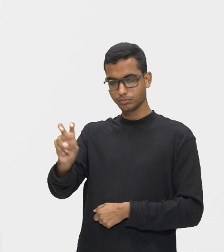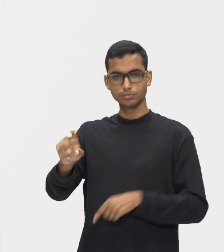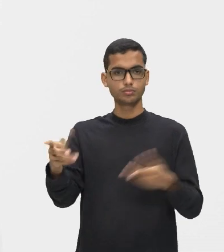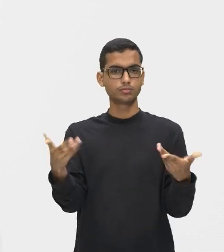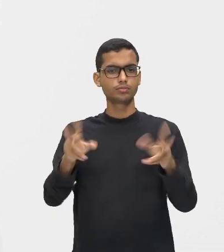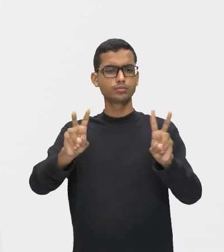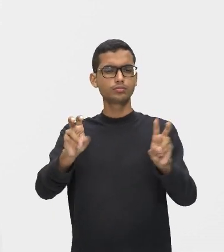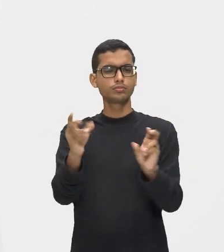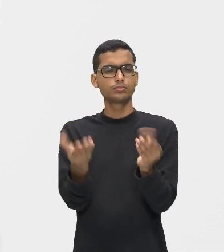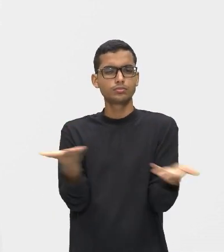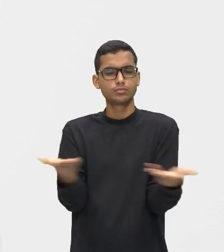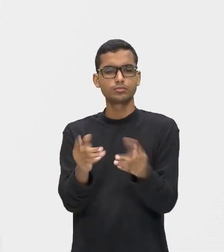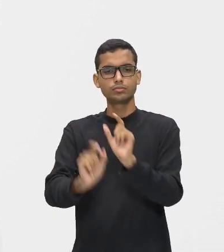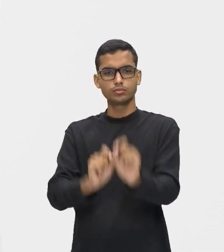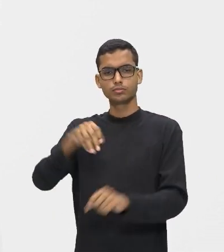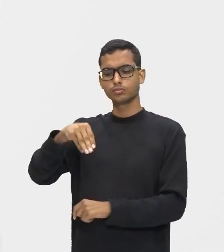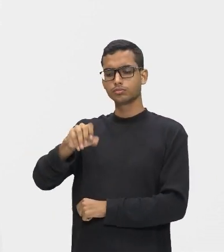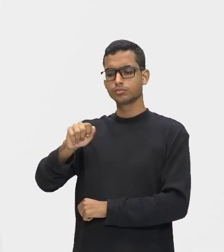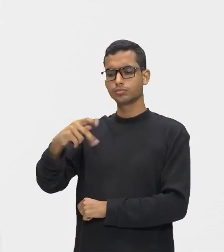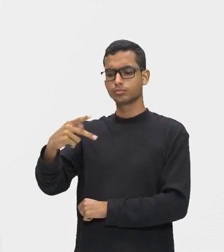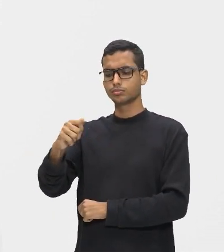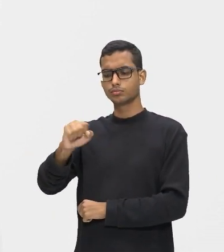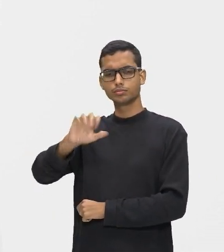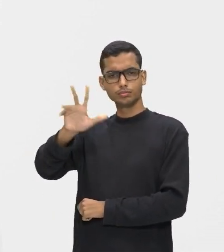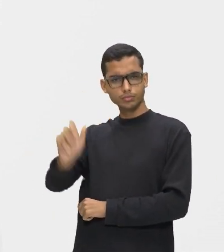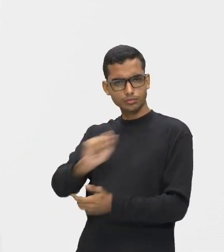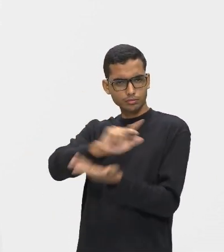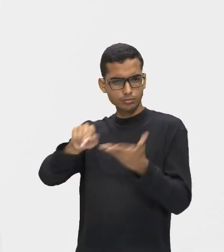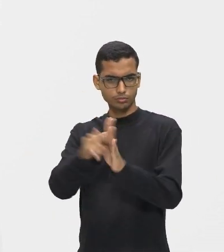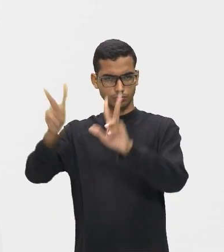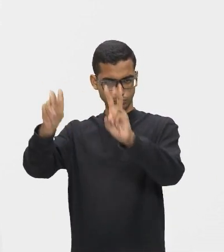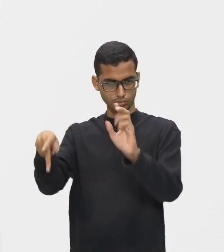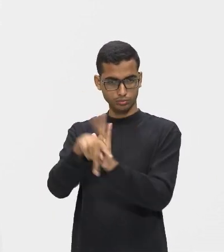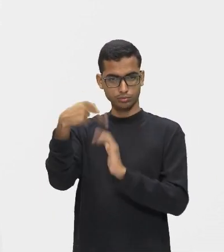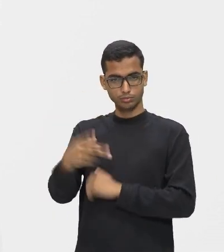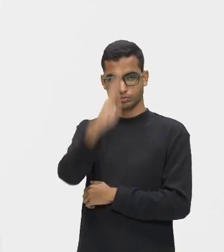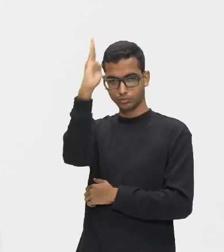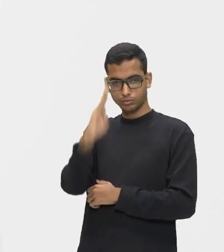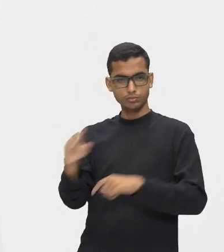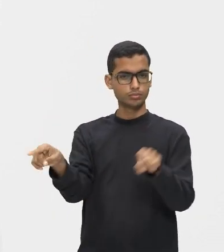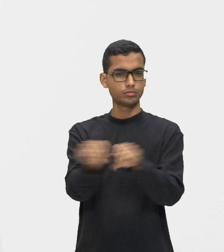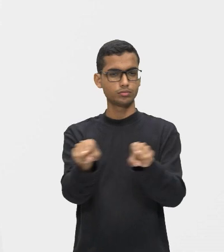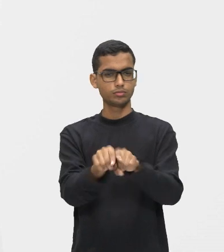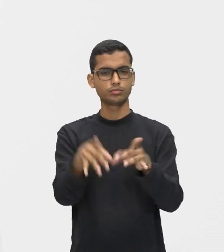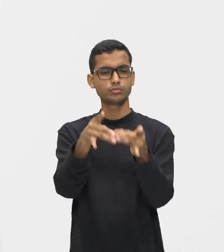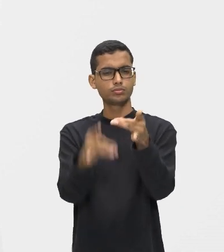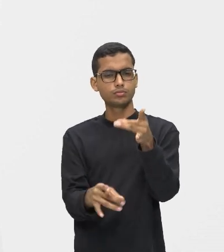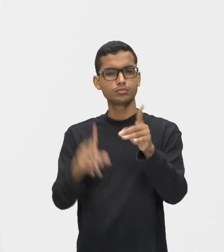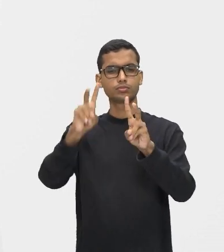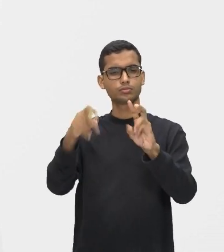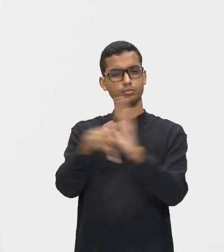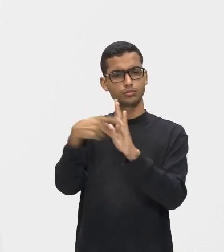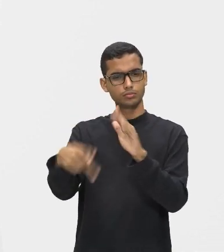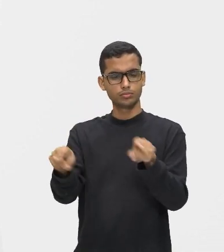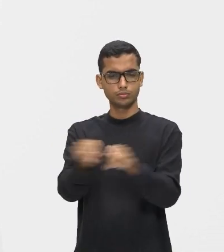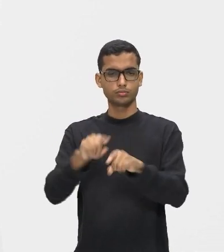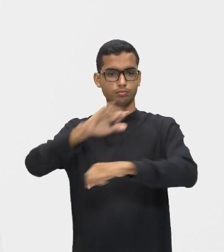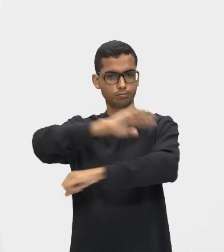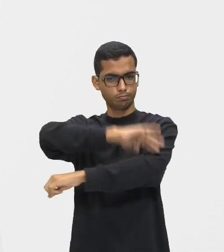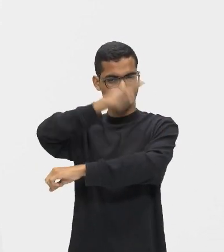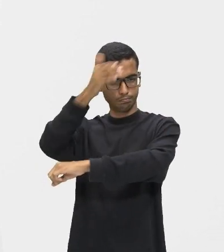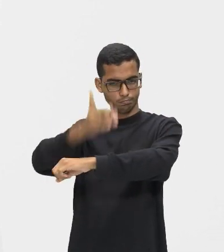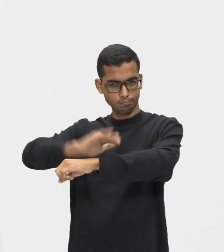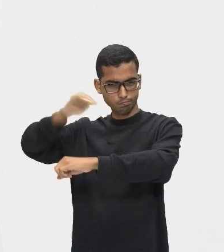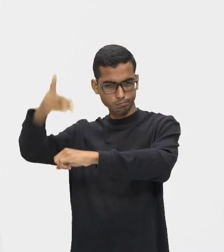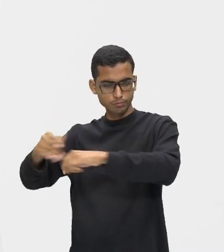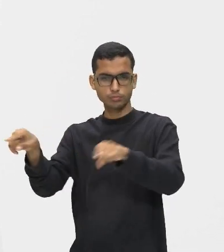15 e o nosso objeto de conhecimento é mapas temáticos do Brasil, com detalhamento, mapas temáticos e ou mapas